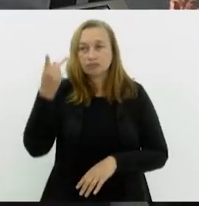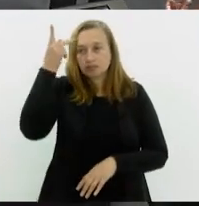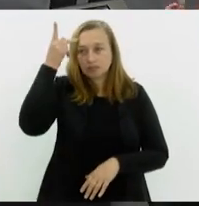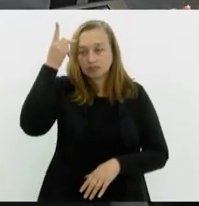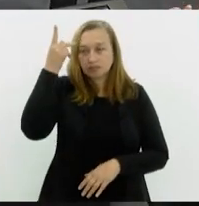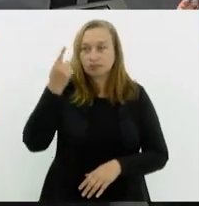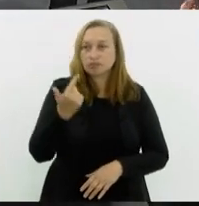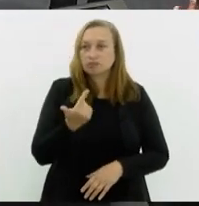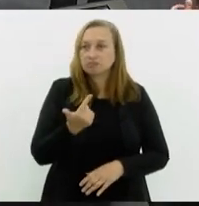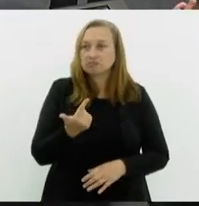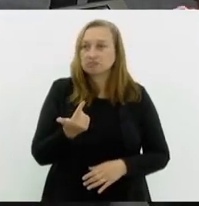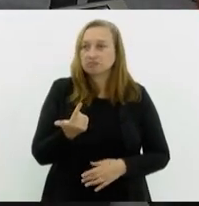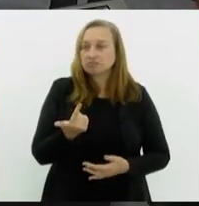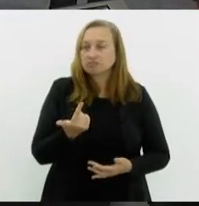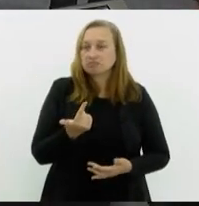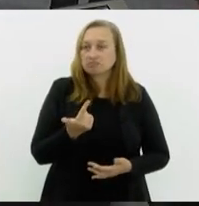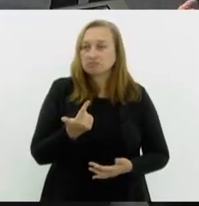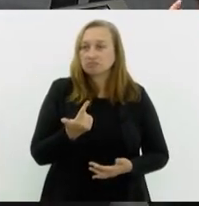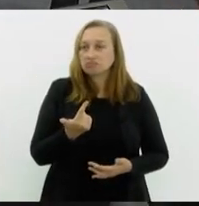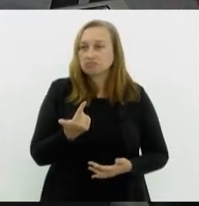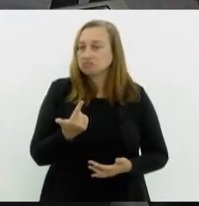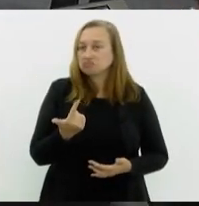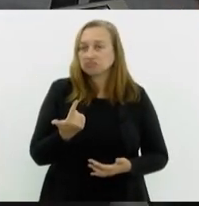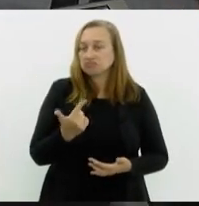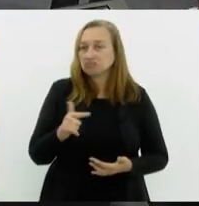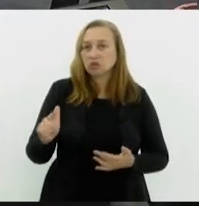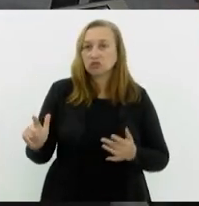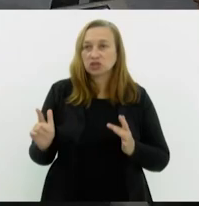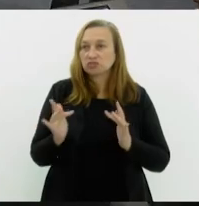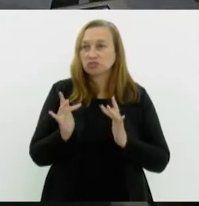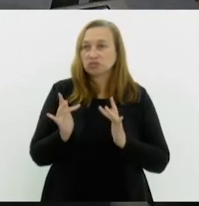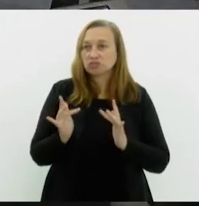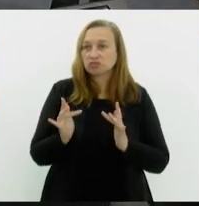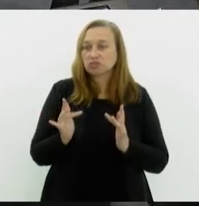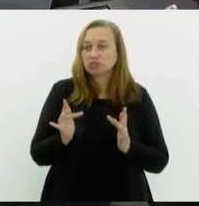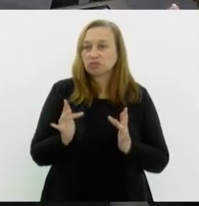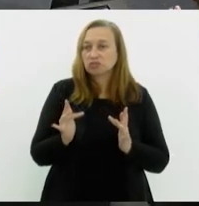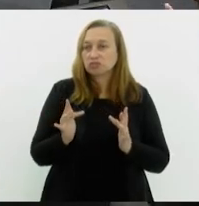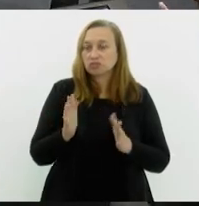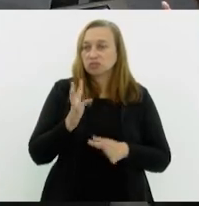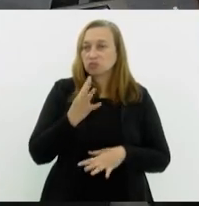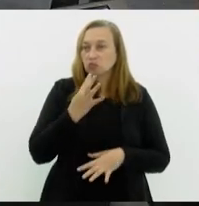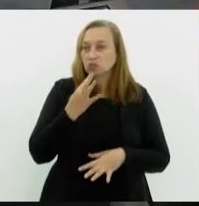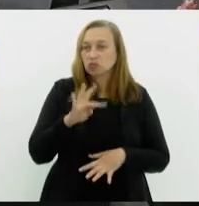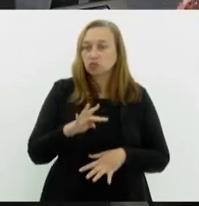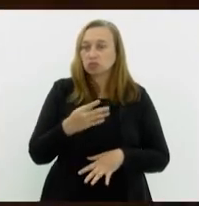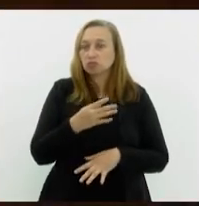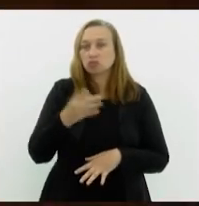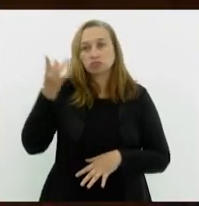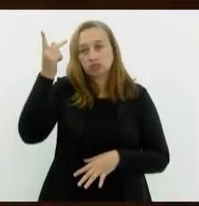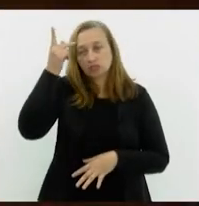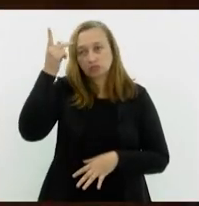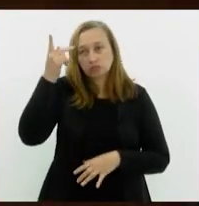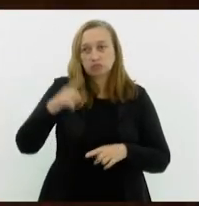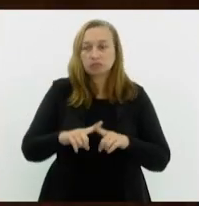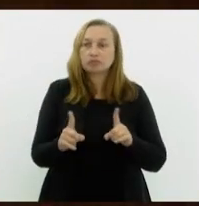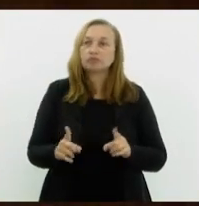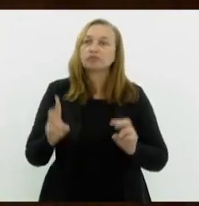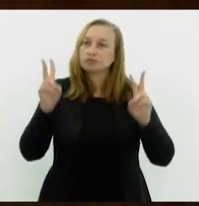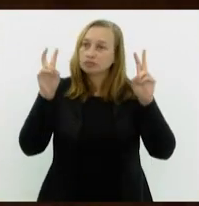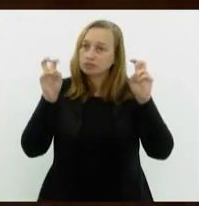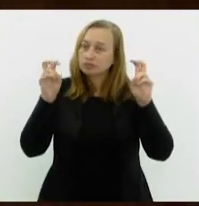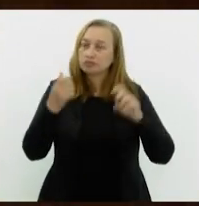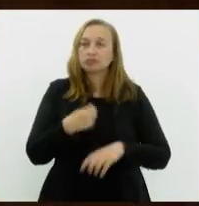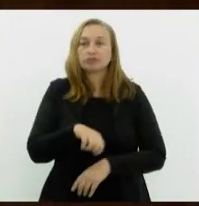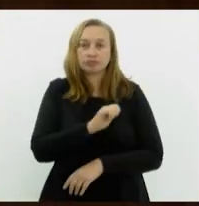nenhuma afinidade com o governo de São Paulo, mas nesse ponto de revisão dos incentivos fiscais, acho que